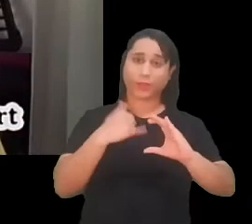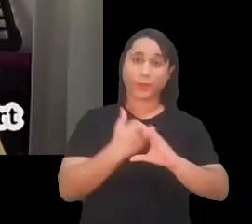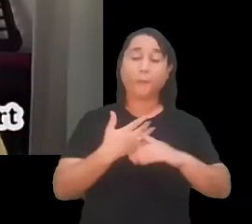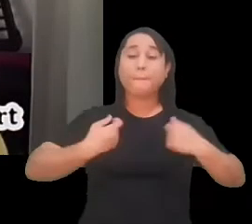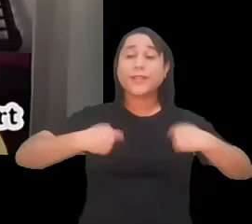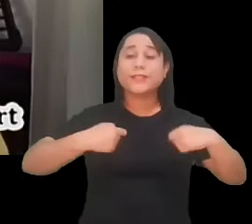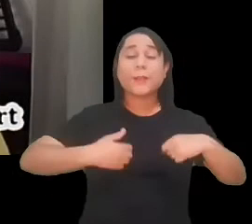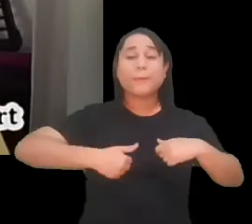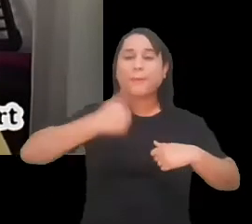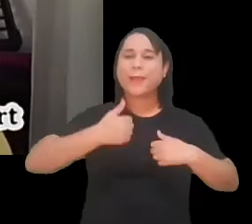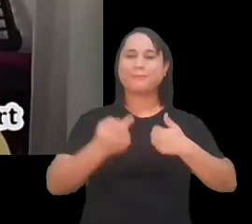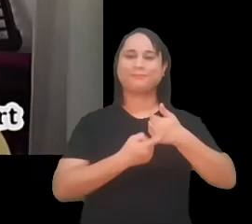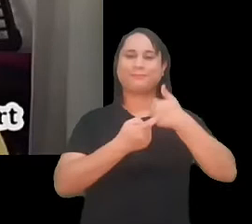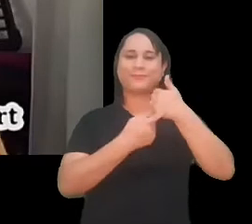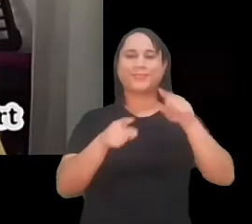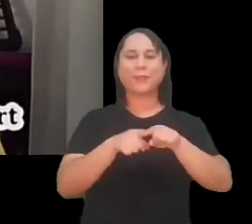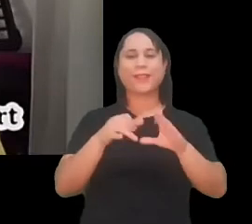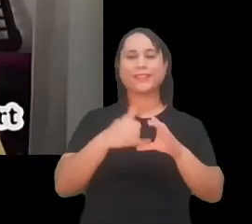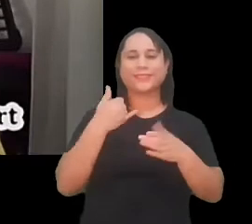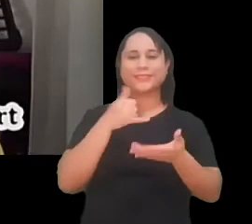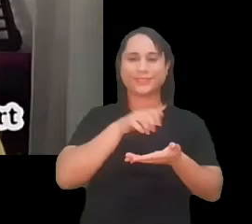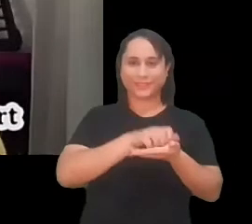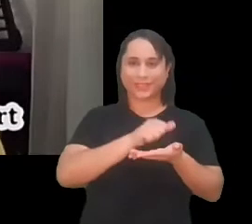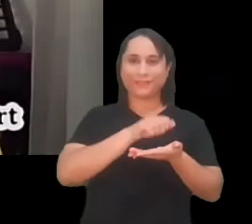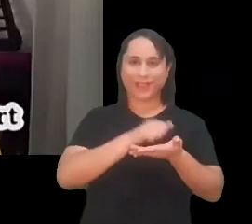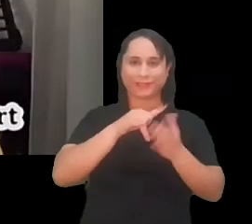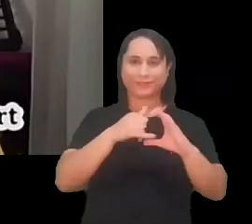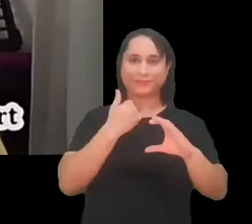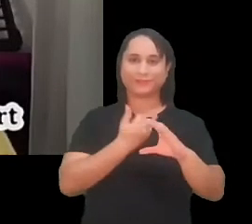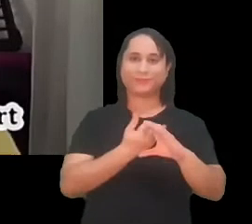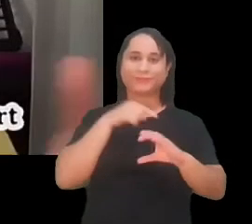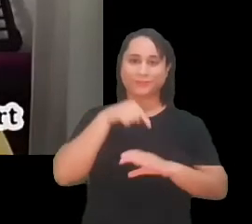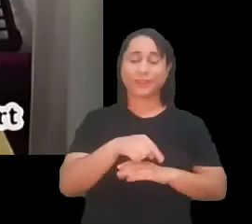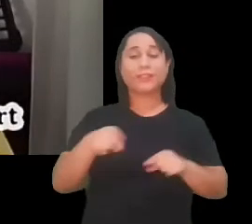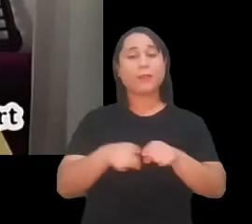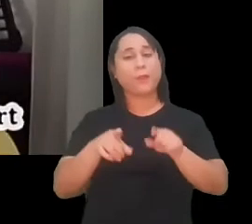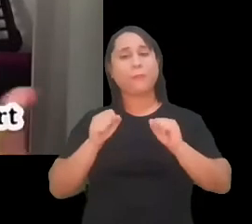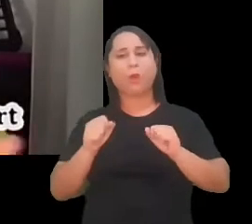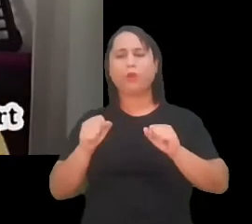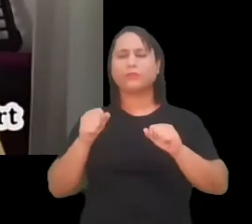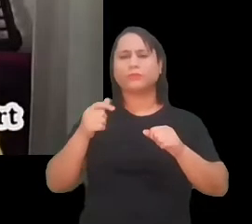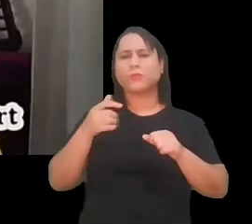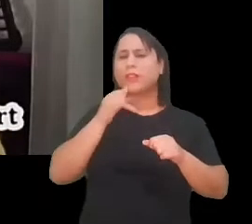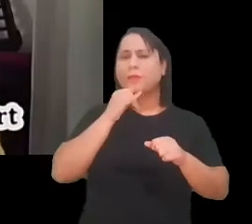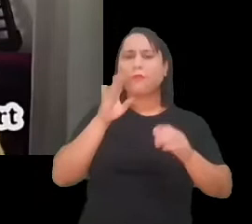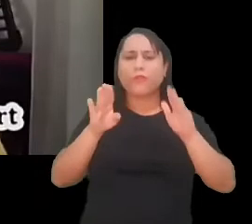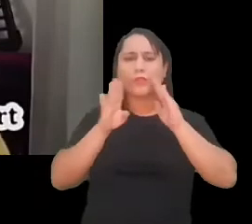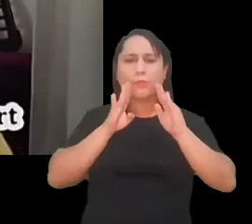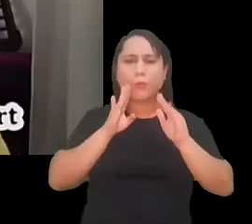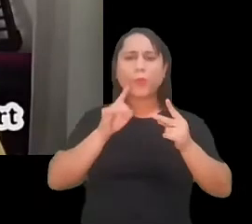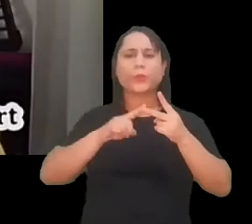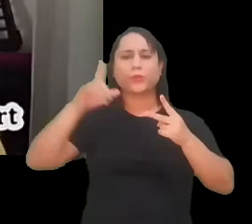inscrevendo no canal. A segunda forma é você me acompanhando nas redes sociais, aqui no Facebook e no Instagram, assim você se manter atualizado naquilo